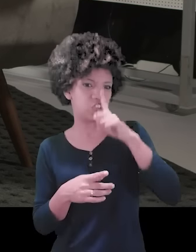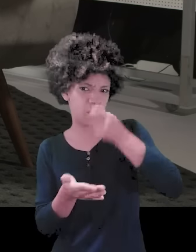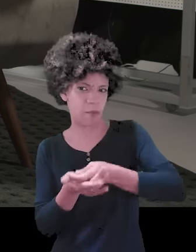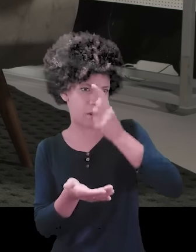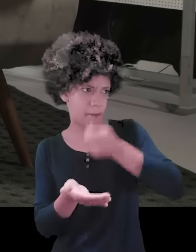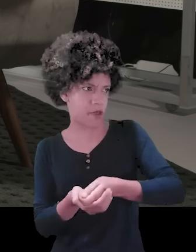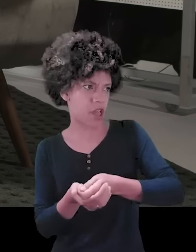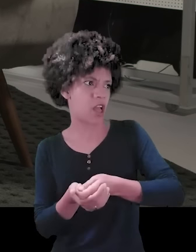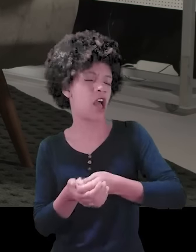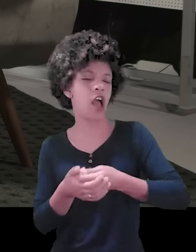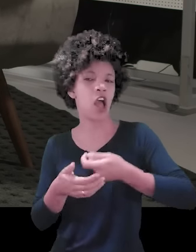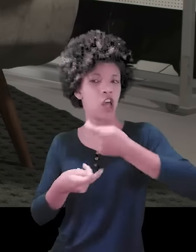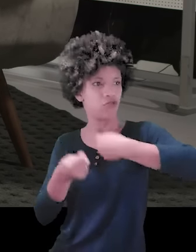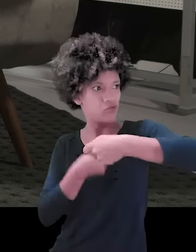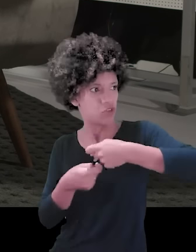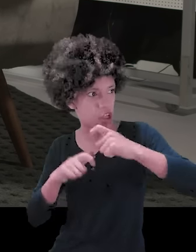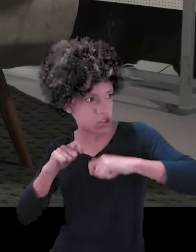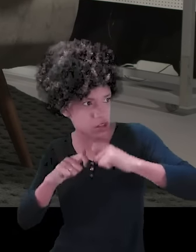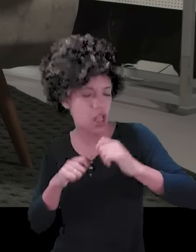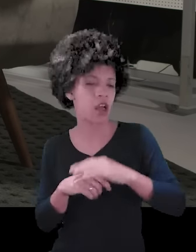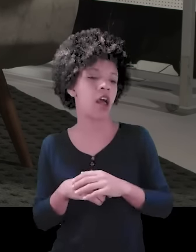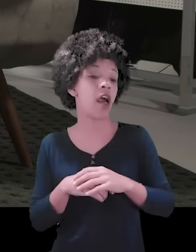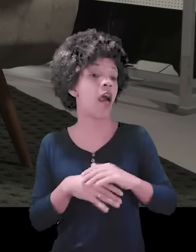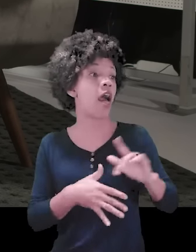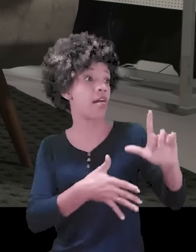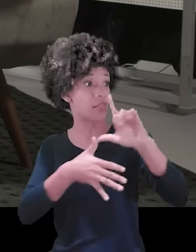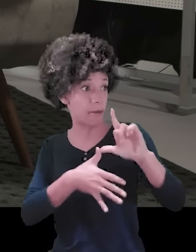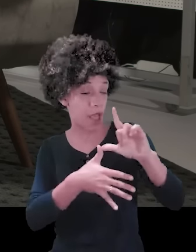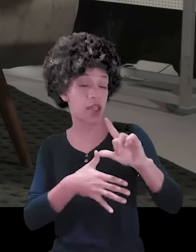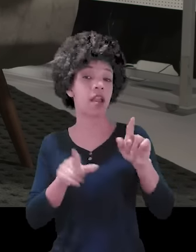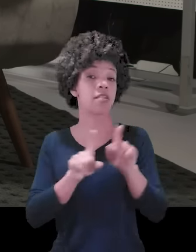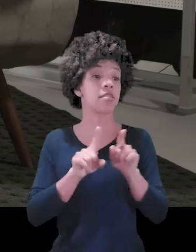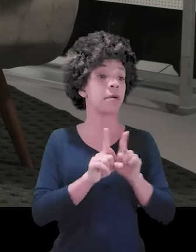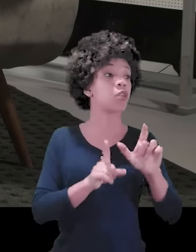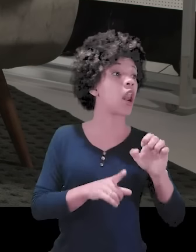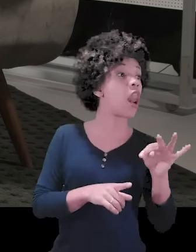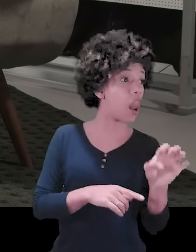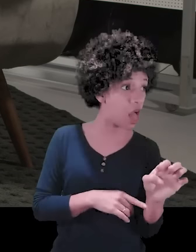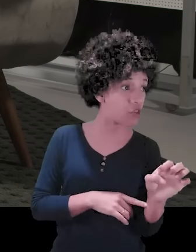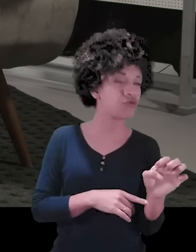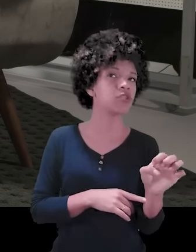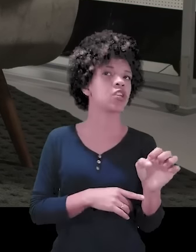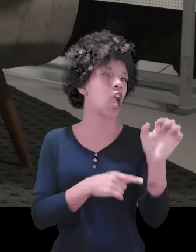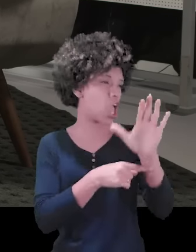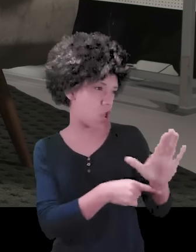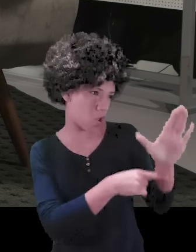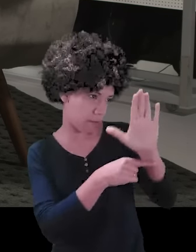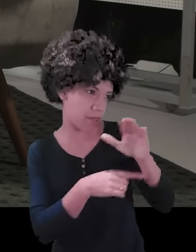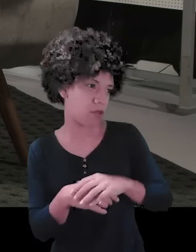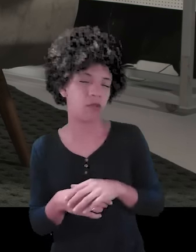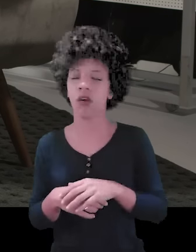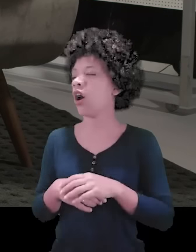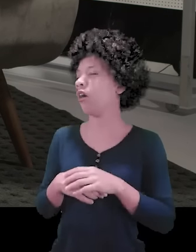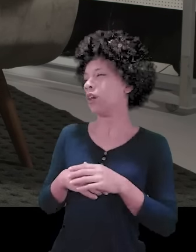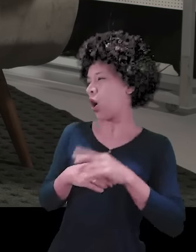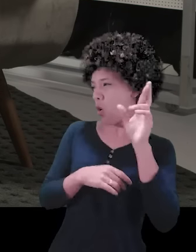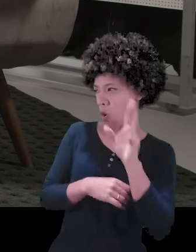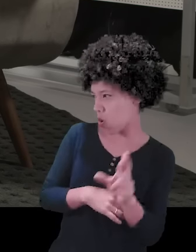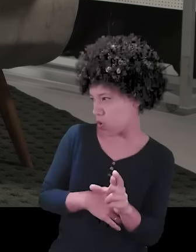sexual traficados daqui da América Latina bastante e do Leste né do leste europeu e